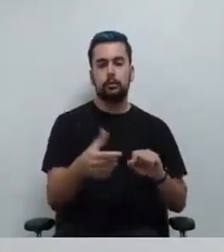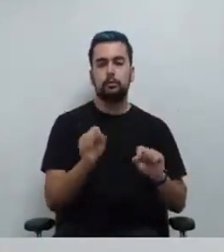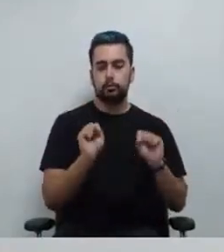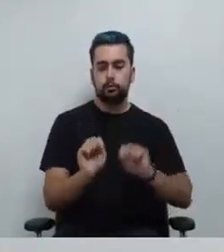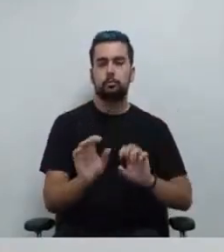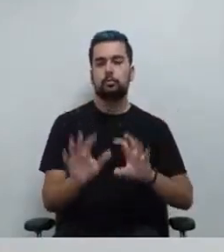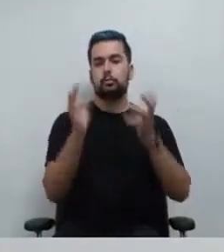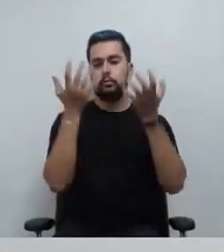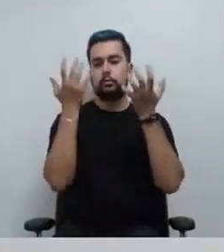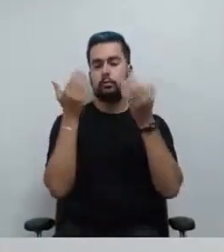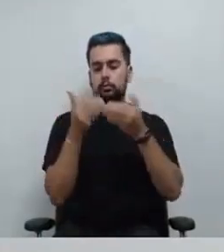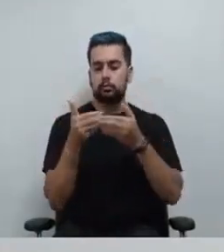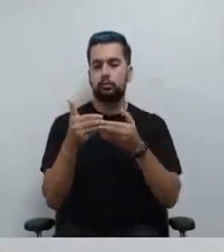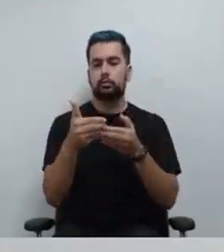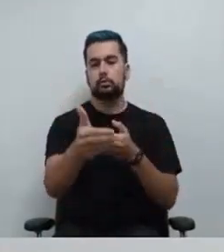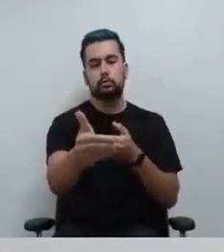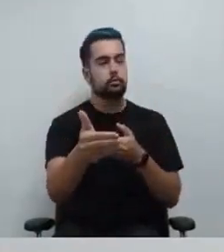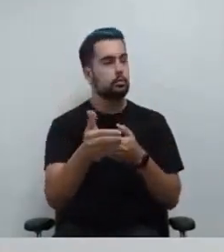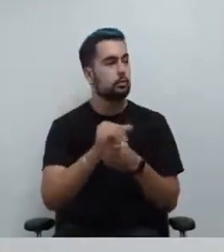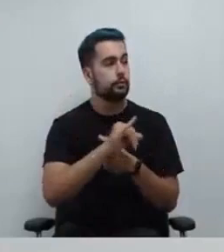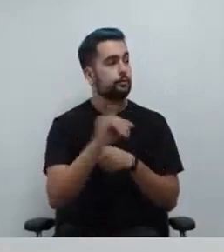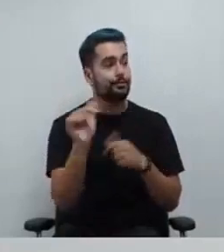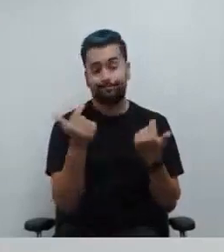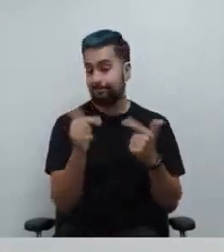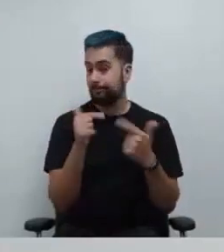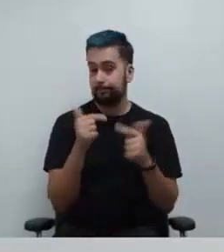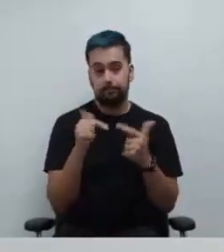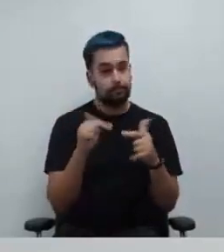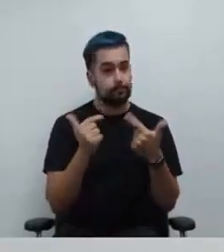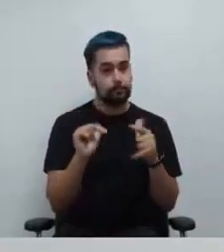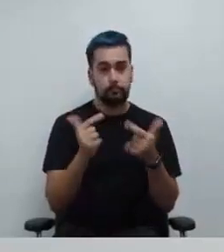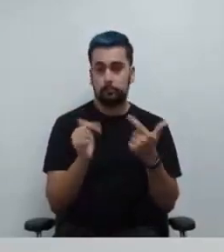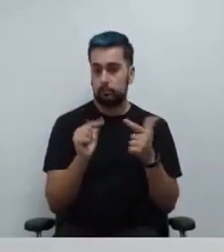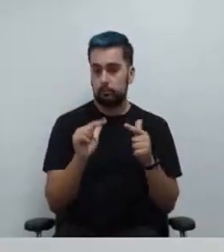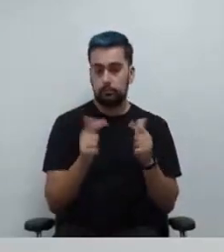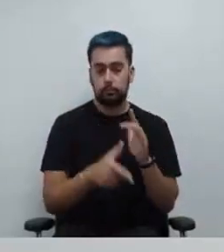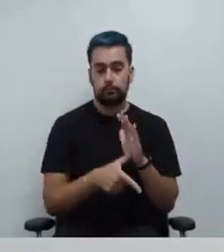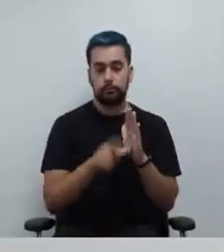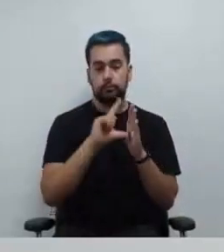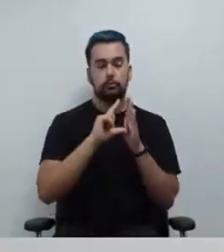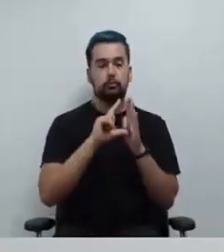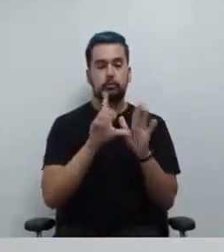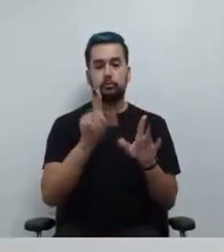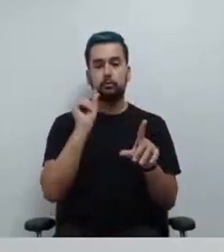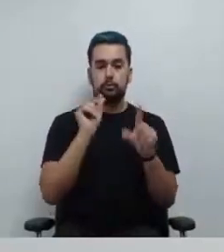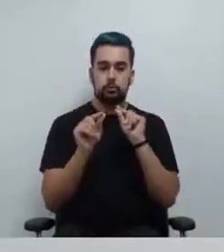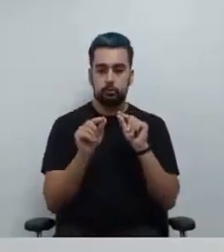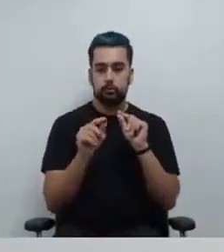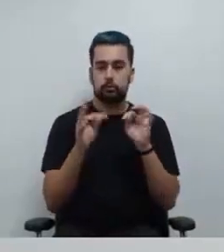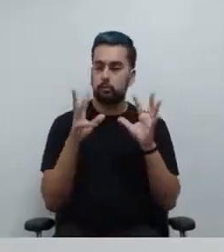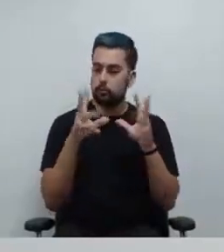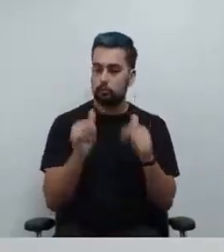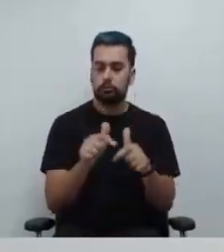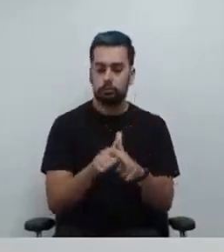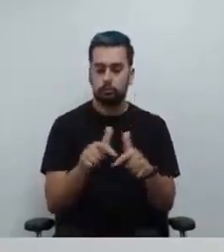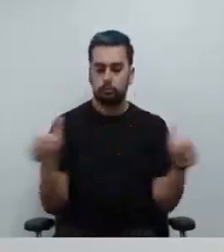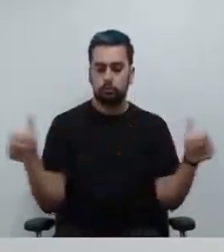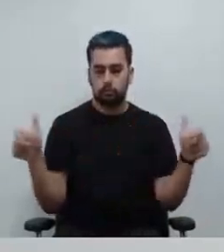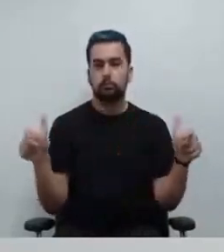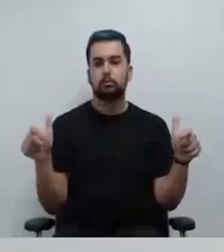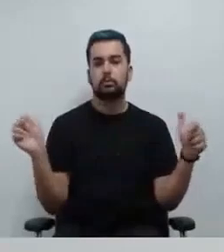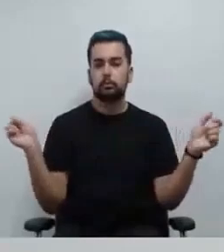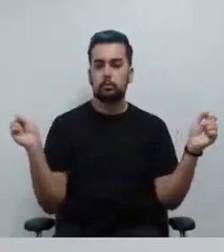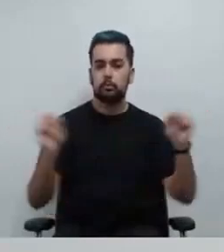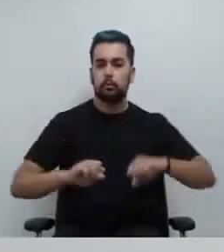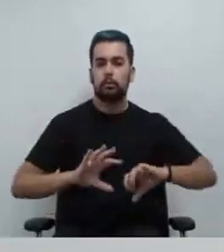acontecer na sequência, ainda que não haja, né, aqui a plena definição de toda a expansão para que a